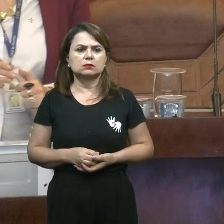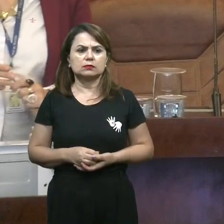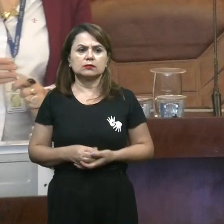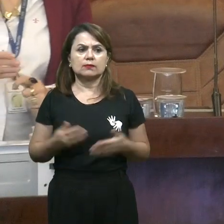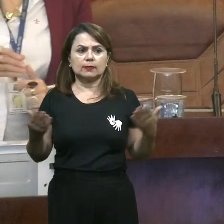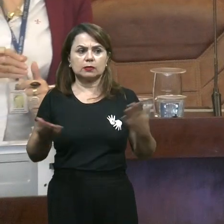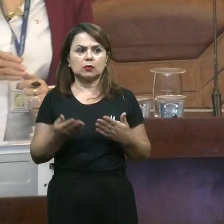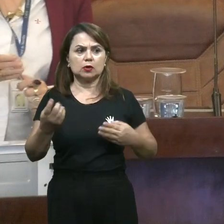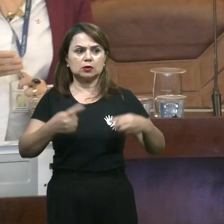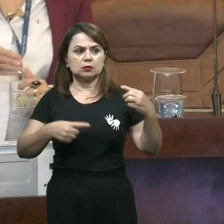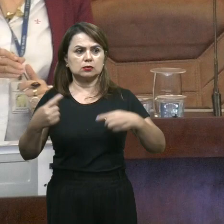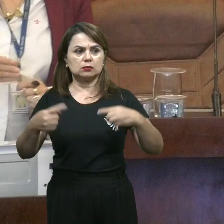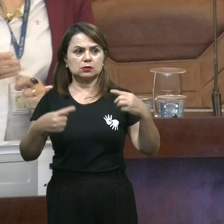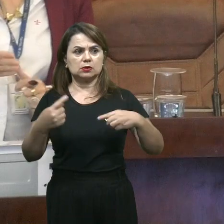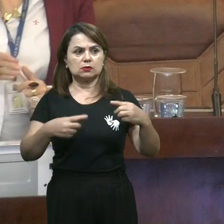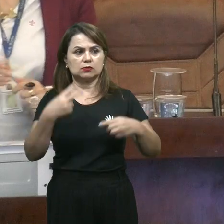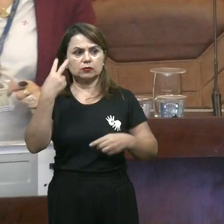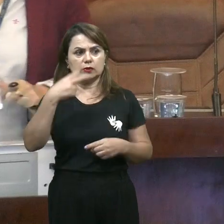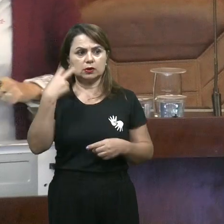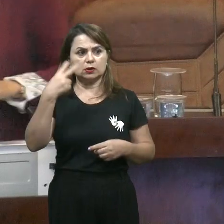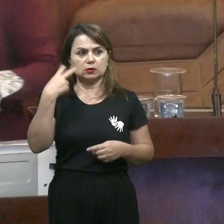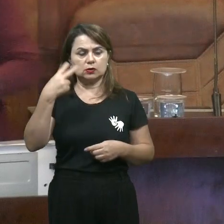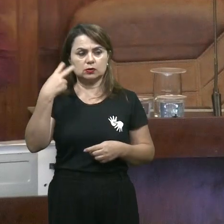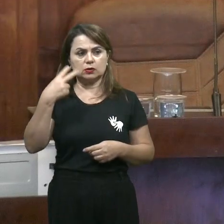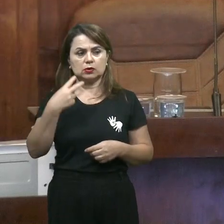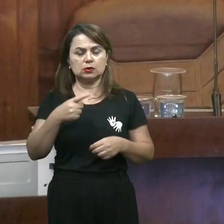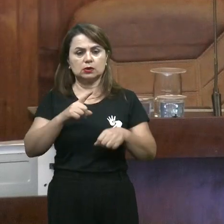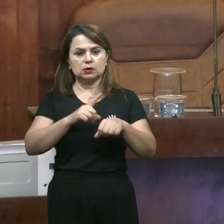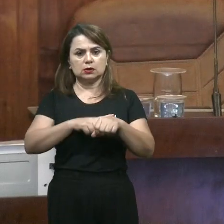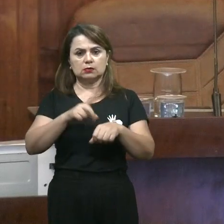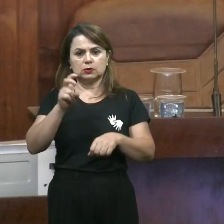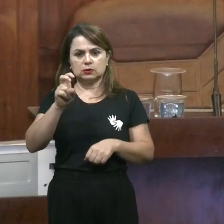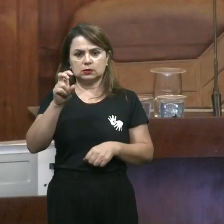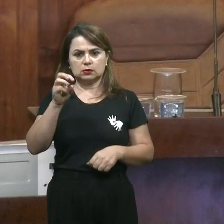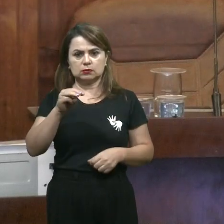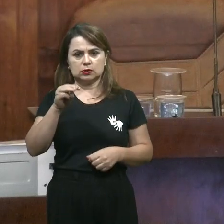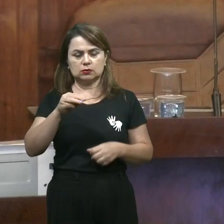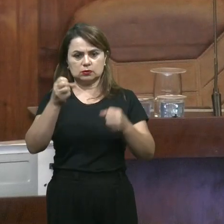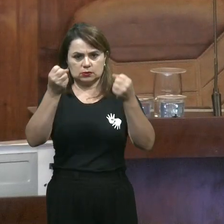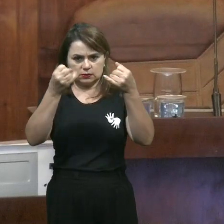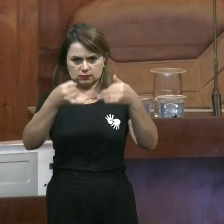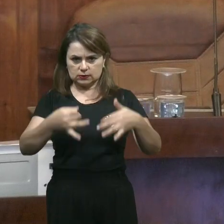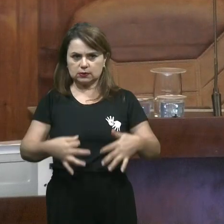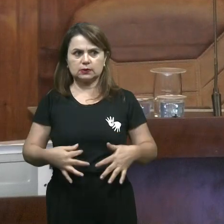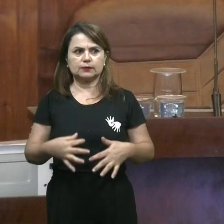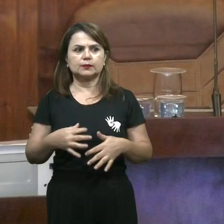discussão requerimento escrito seu autor que na forma regimental dispõe de 5 minutos vereador Galetti